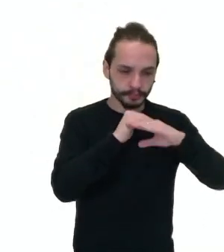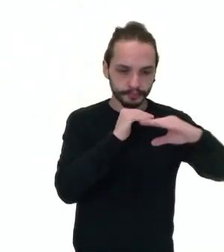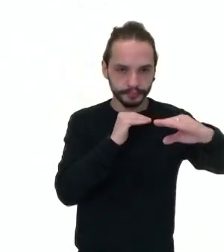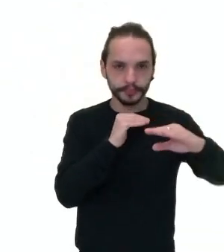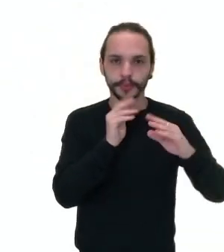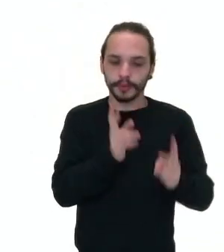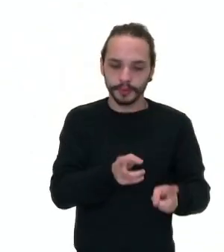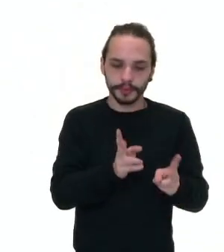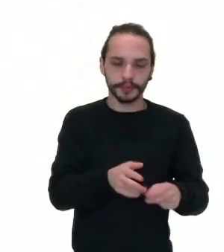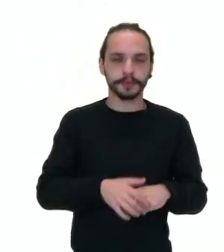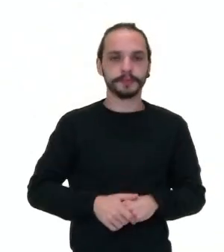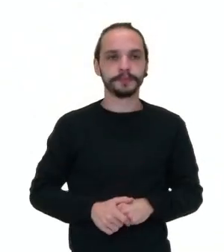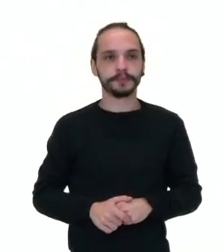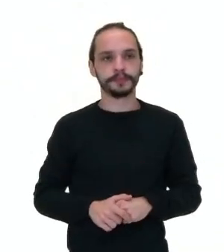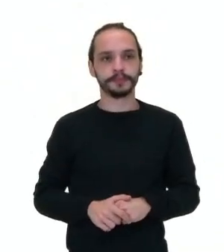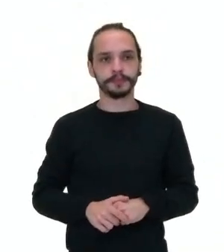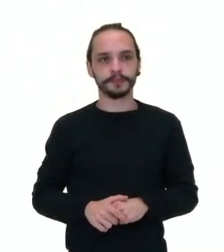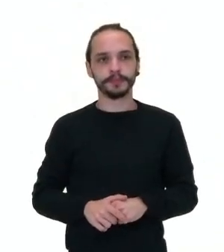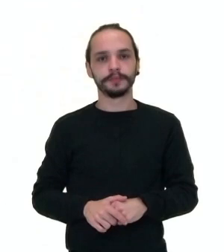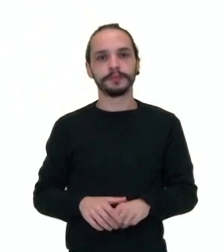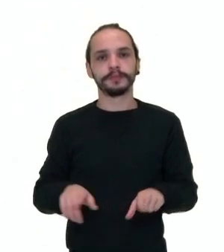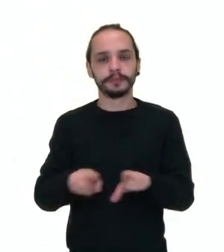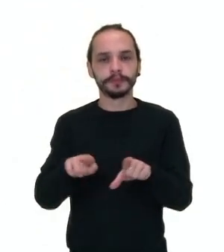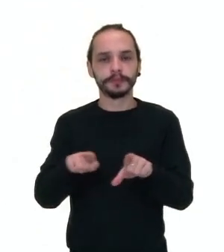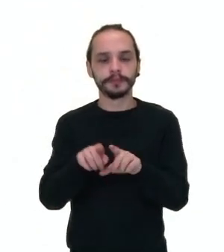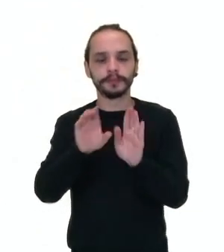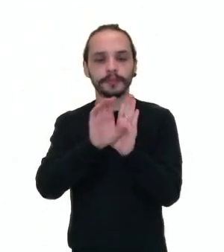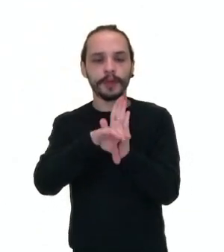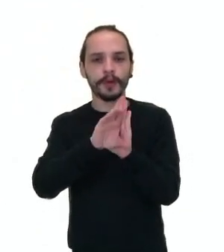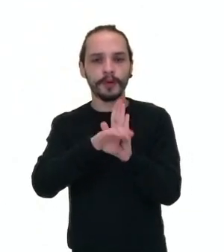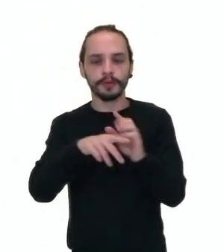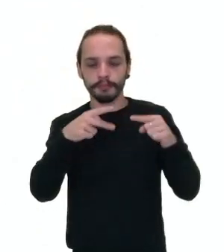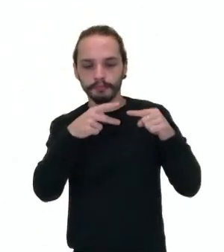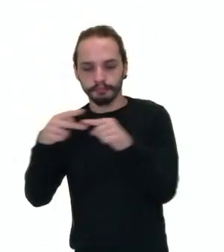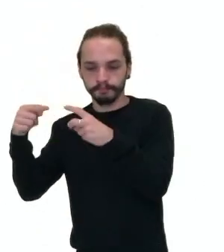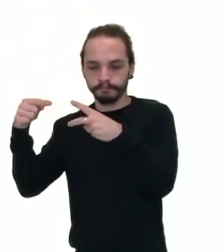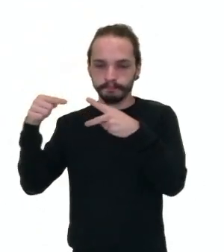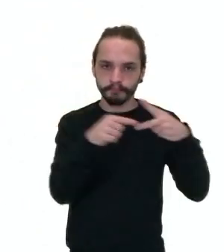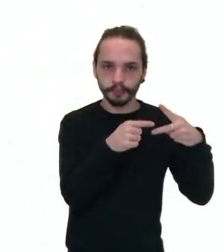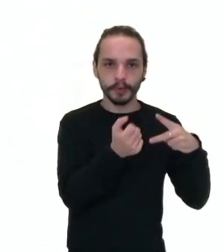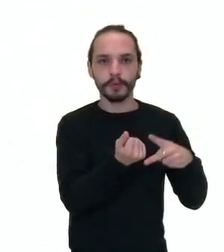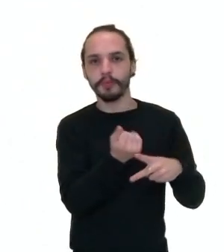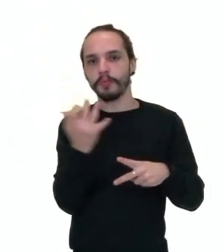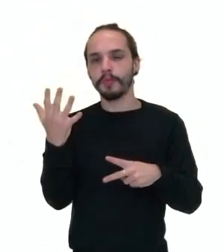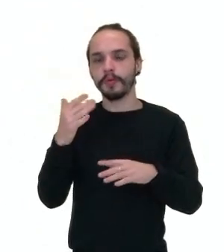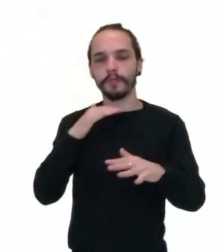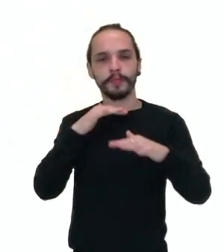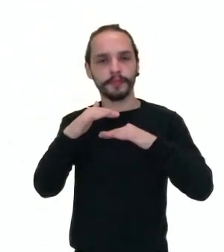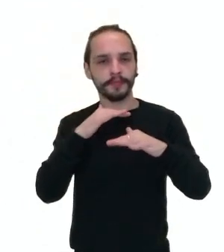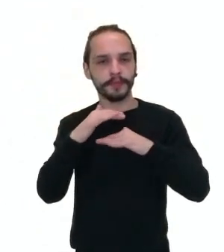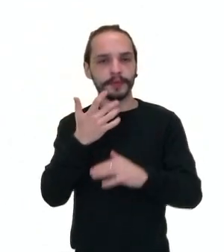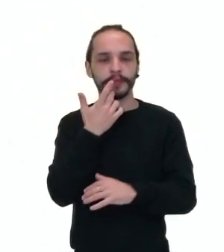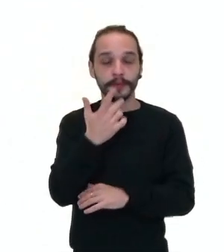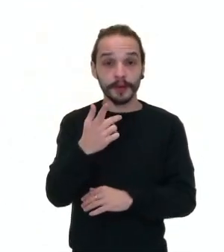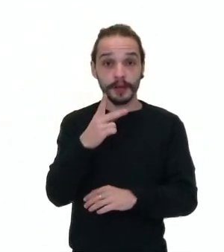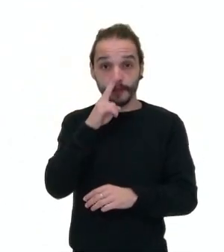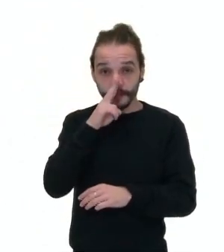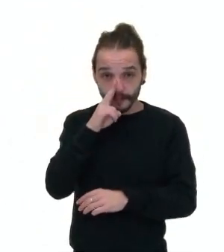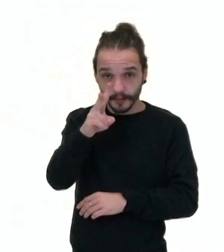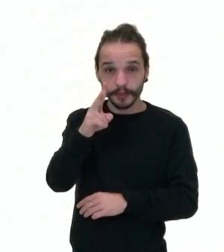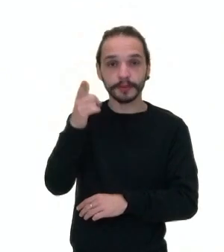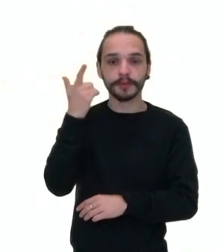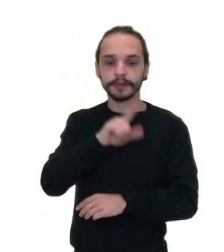uniforme. Retomamos os conceitos de vetores e quantidade de movimento. Então, nós falamos aqui como a força como um agente que causa